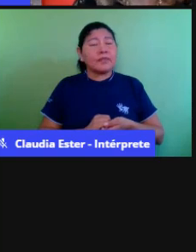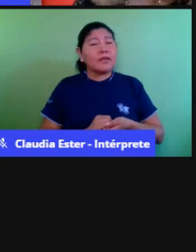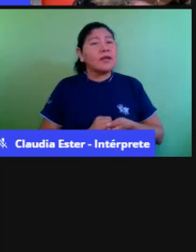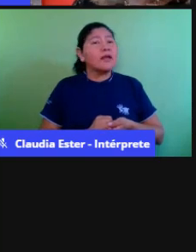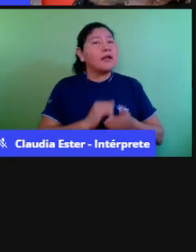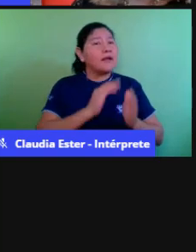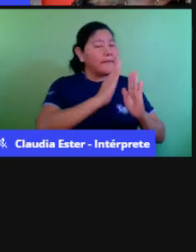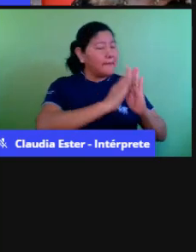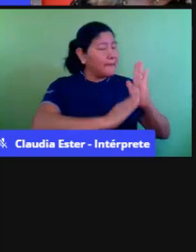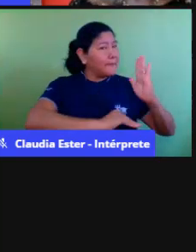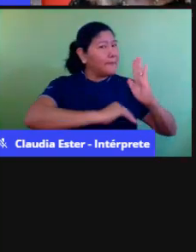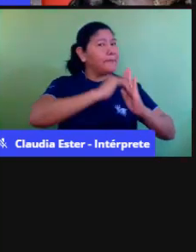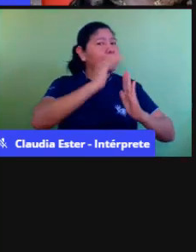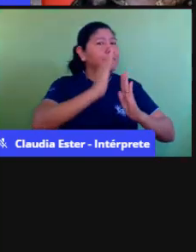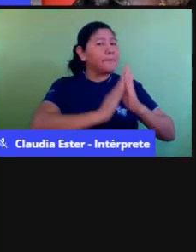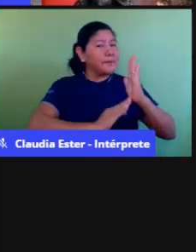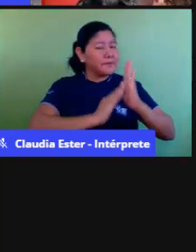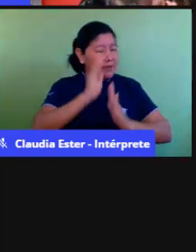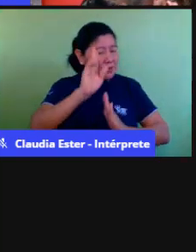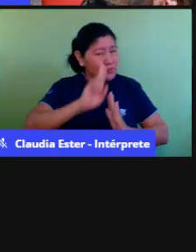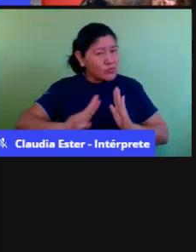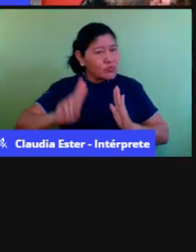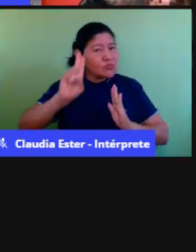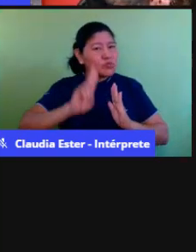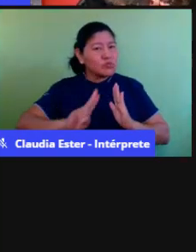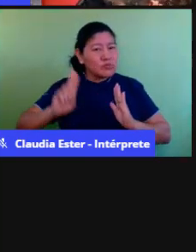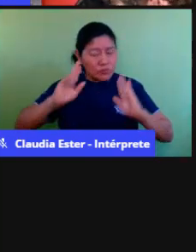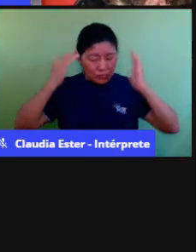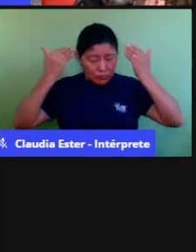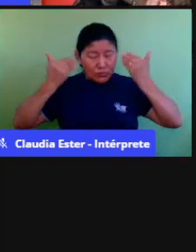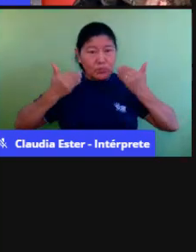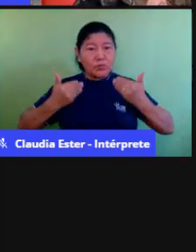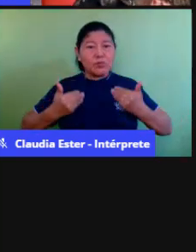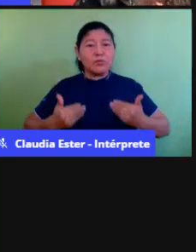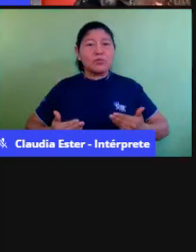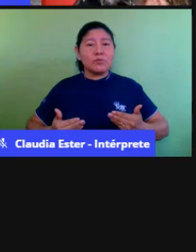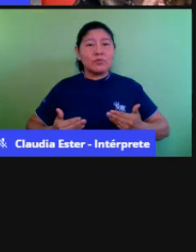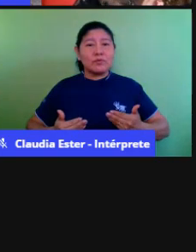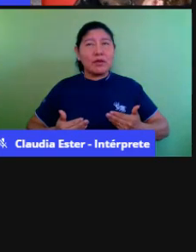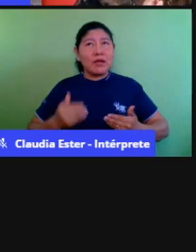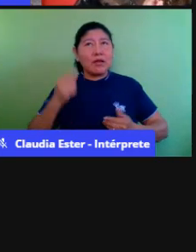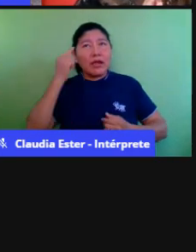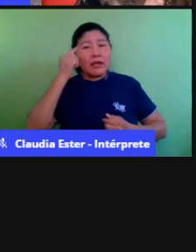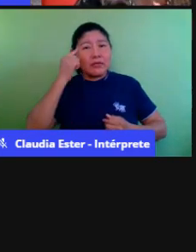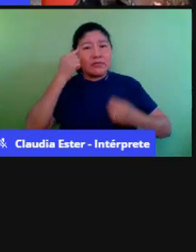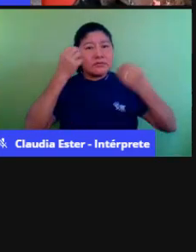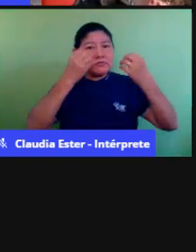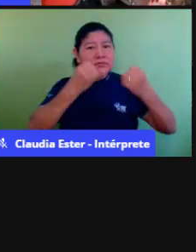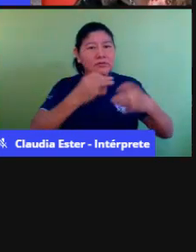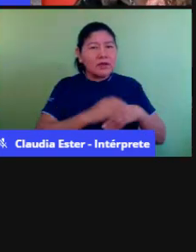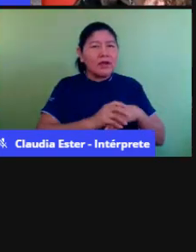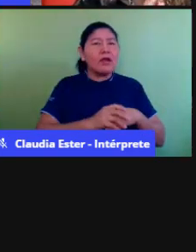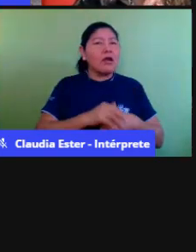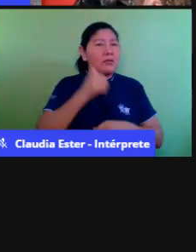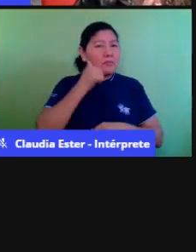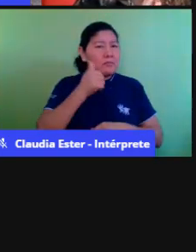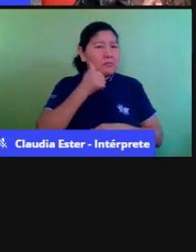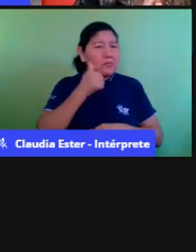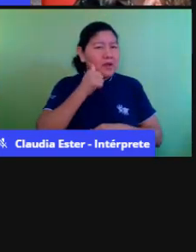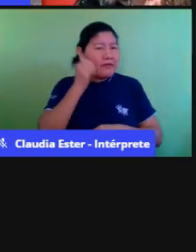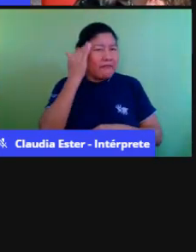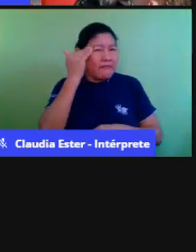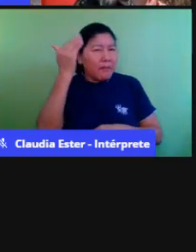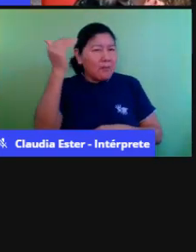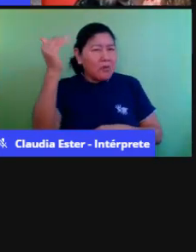Pintar com o corpo todo. Aqui eu quero lembrar uma pedagoga, doutora em educação da USP,